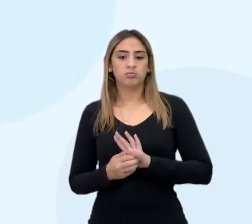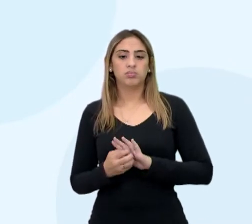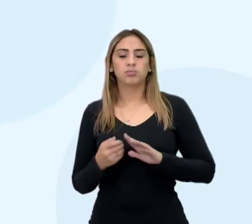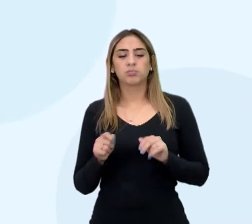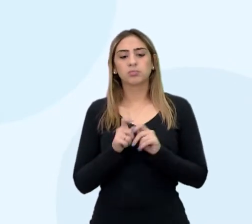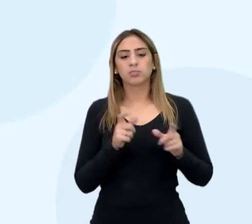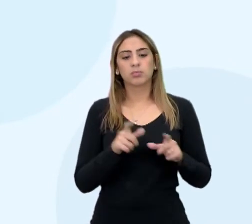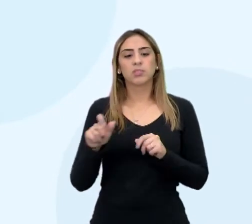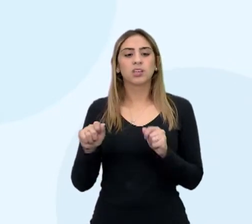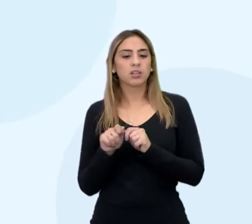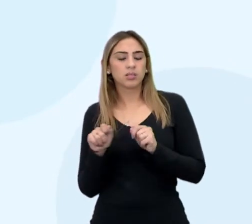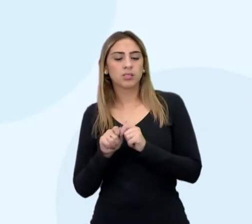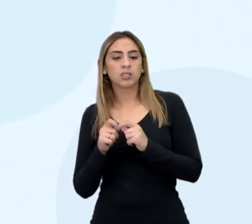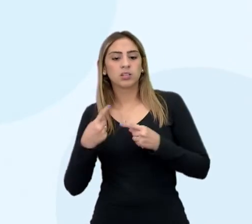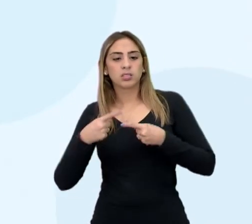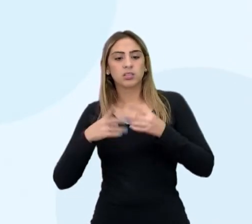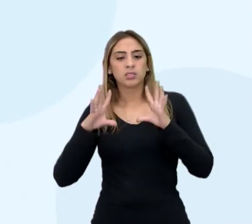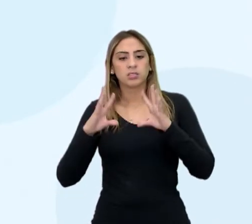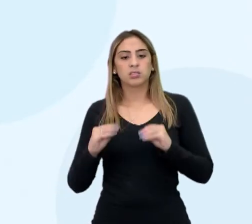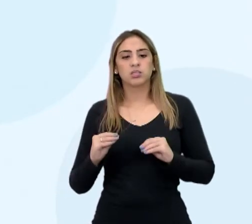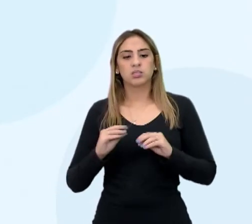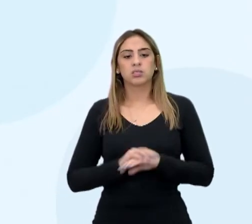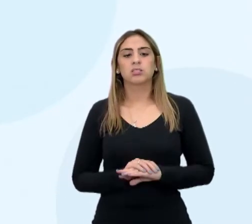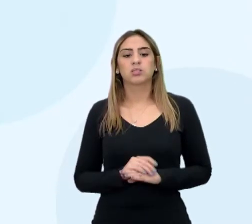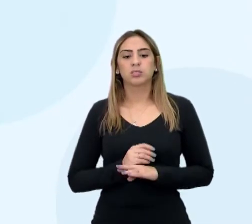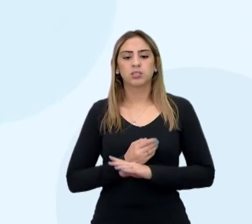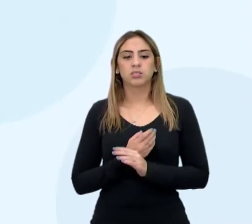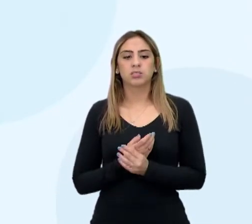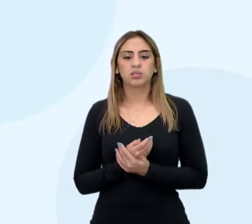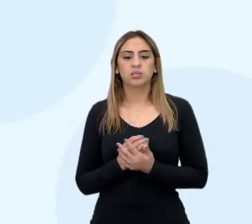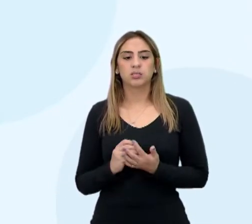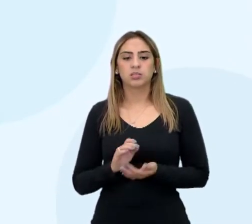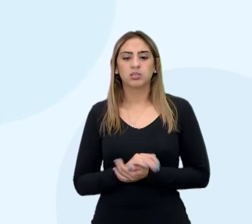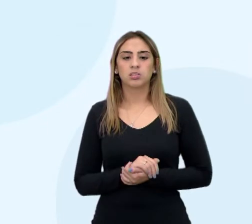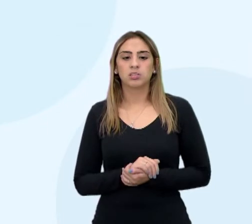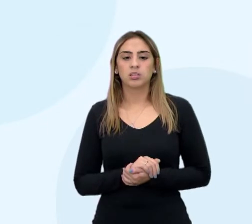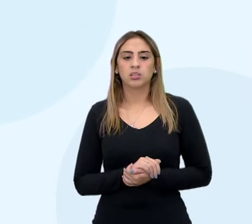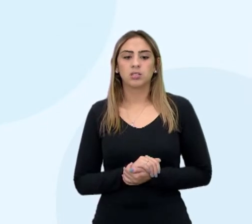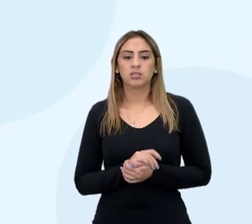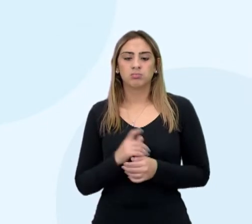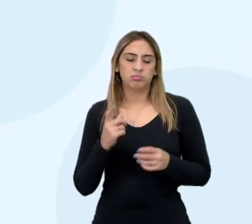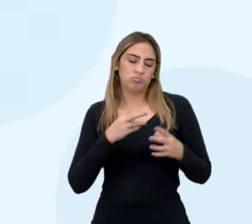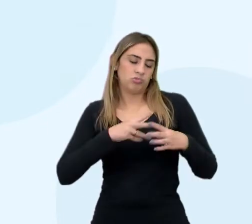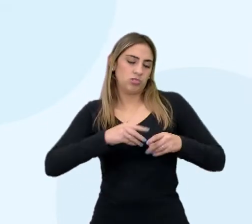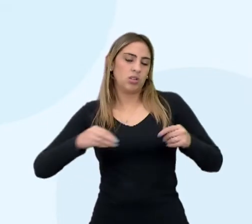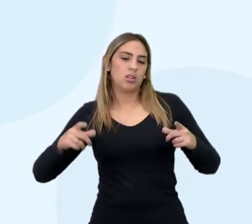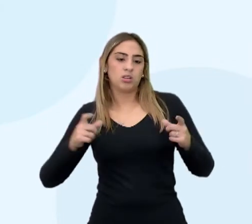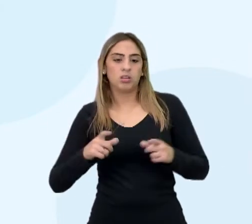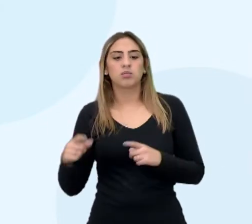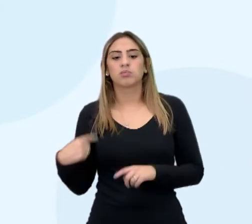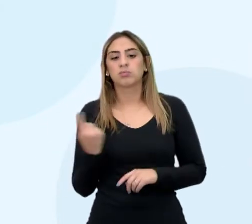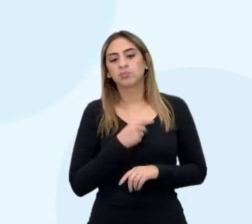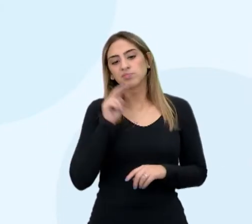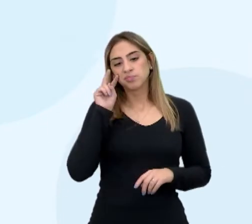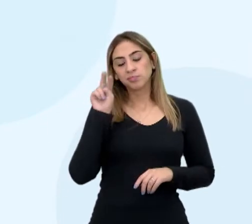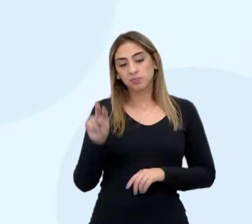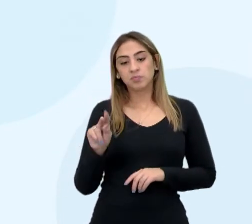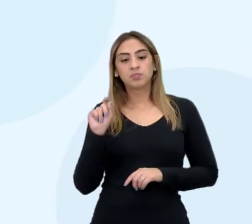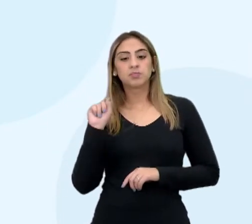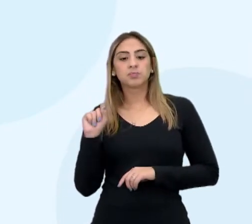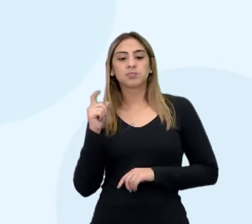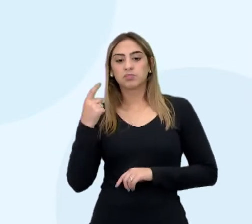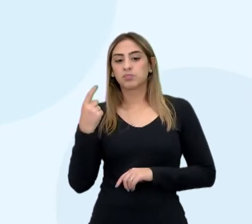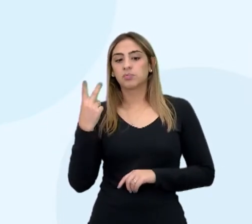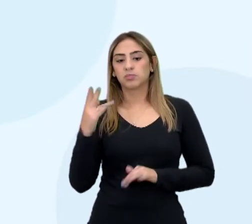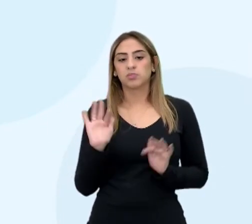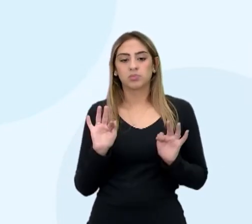terreno, acompanhadas de desligamento. Há grandes escorregamentos de terrenos, né? Então a gente viu aí, né, o 12,